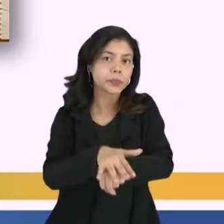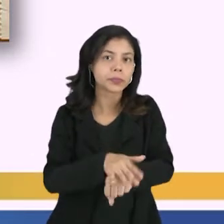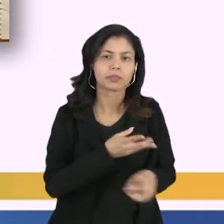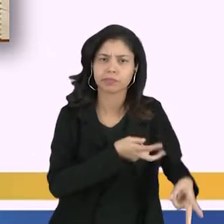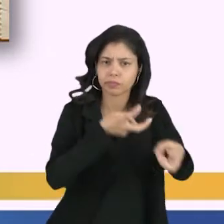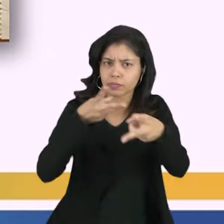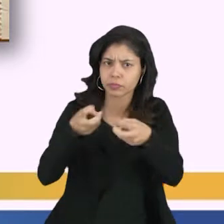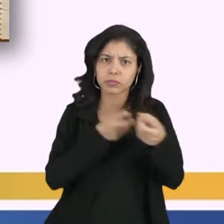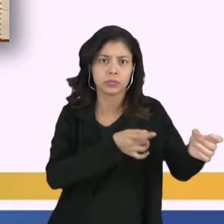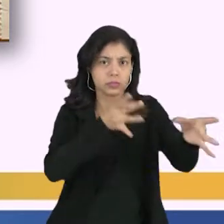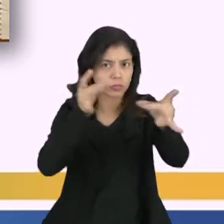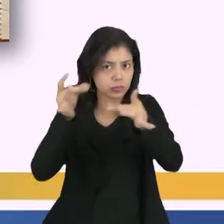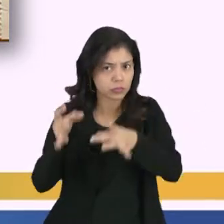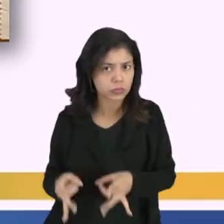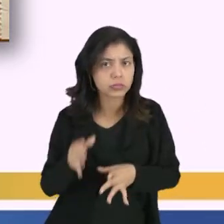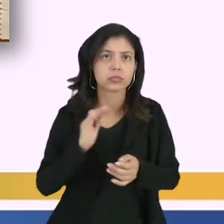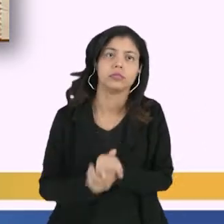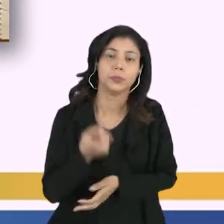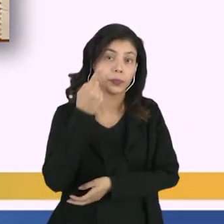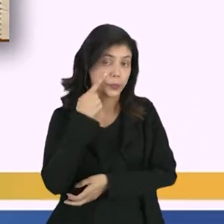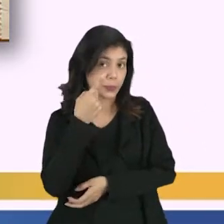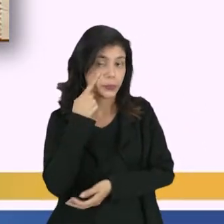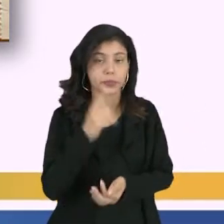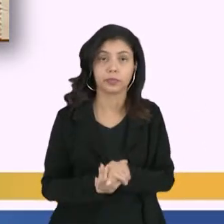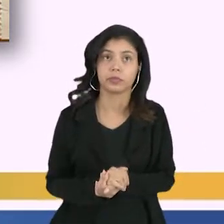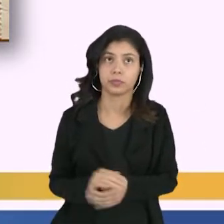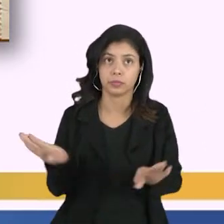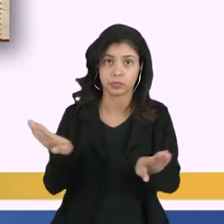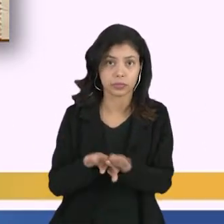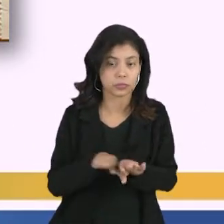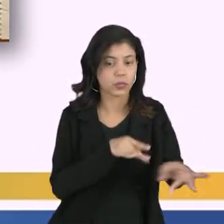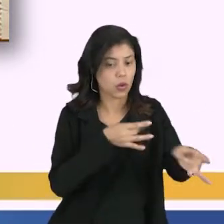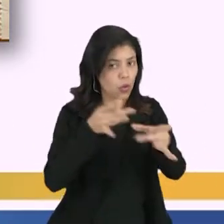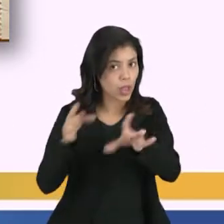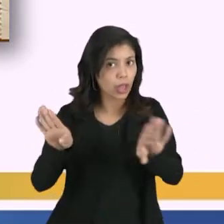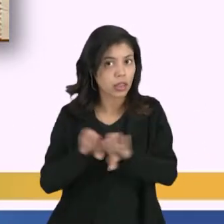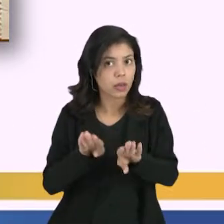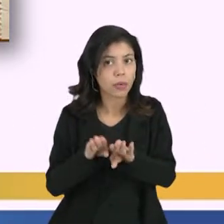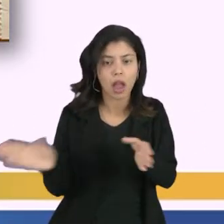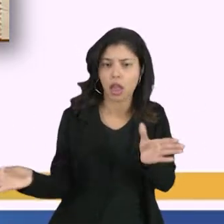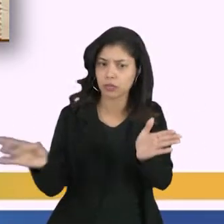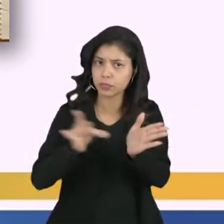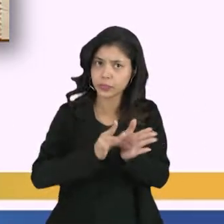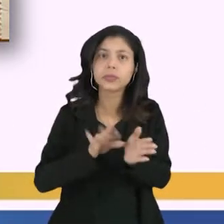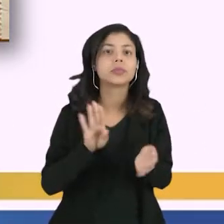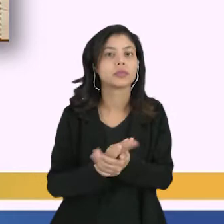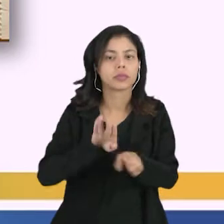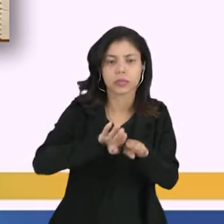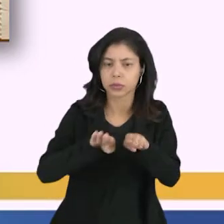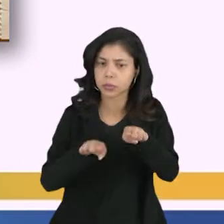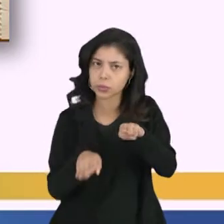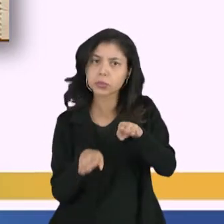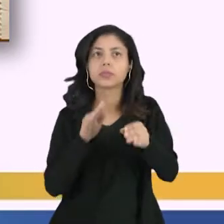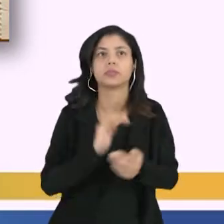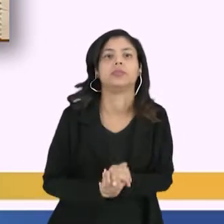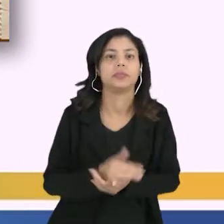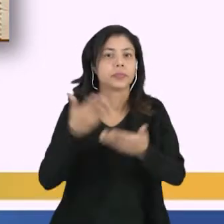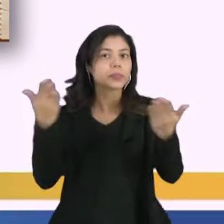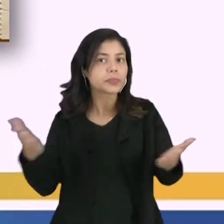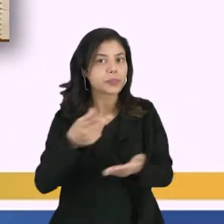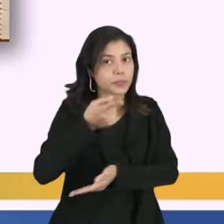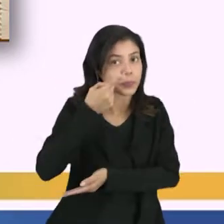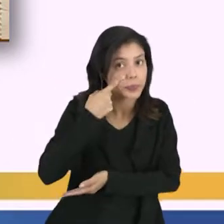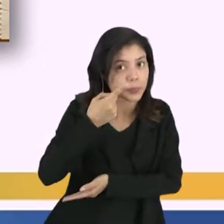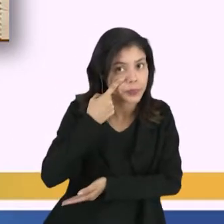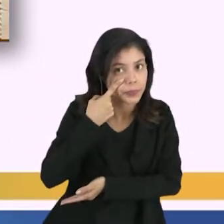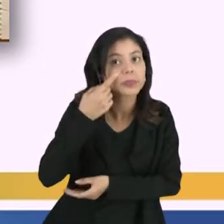perspectiva comercial, né? Visto que o comércio aí com o Oriente não estava dando tão certo mais, estava em declínio, né? Então, é interessante